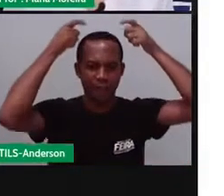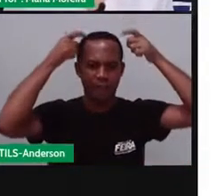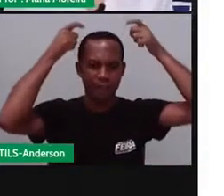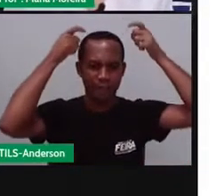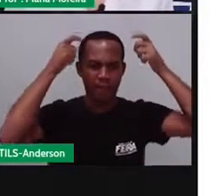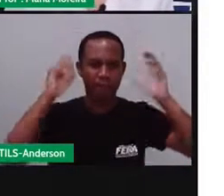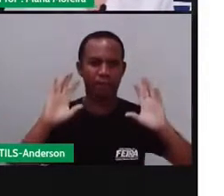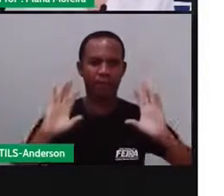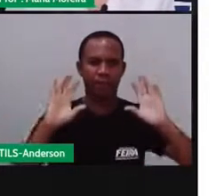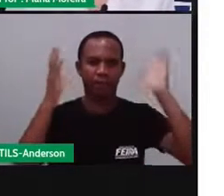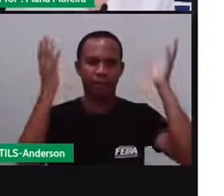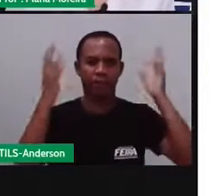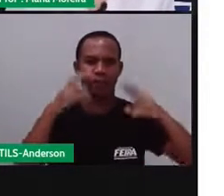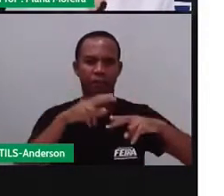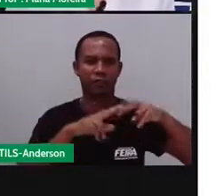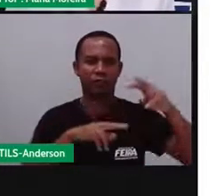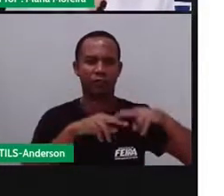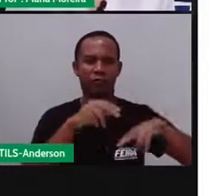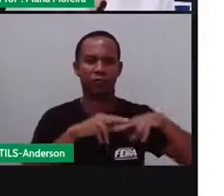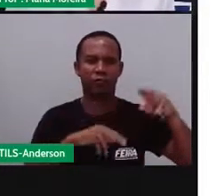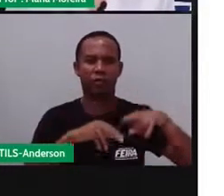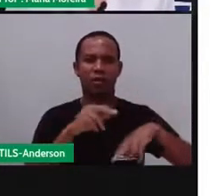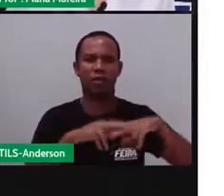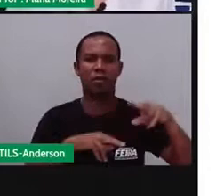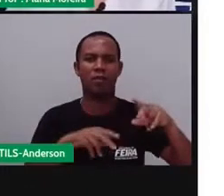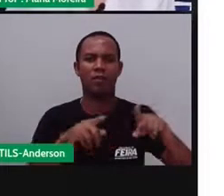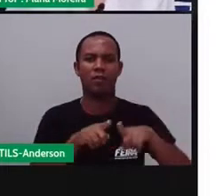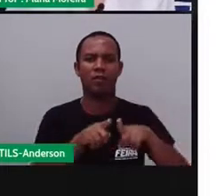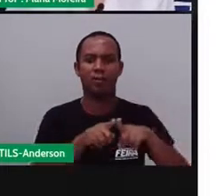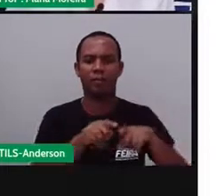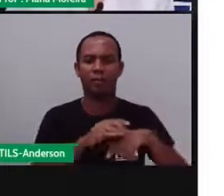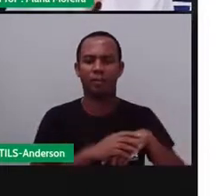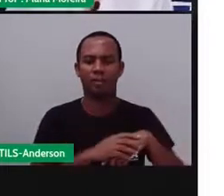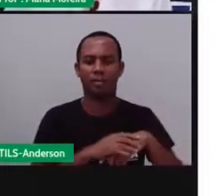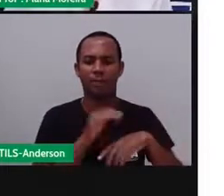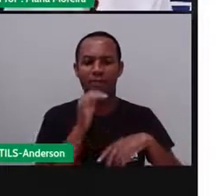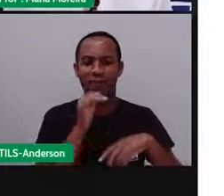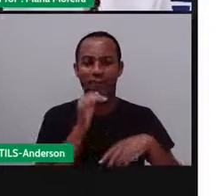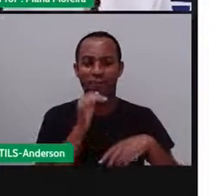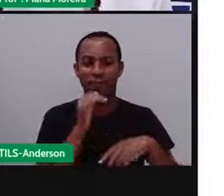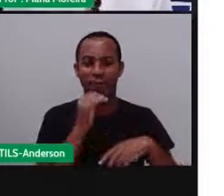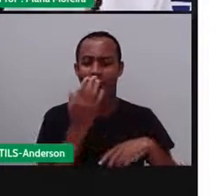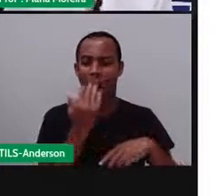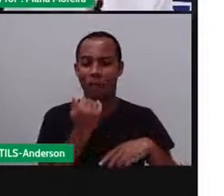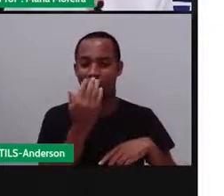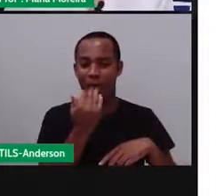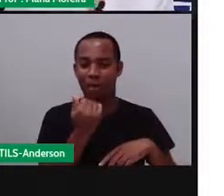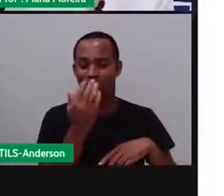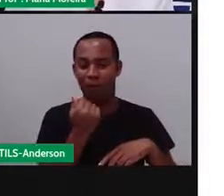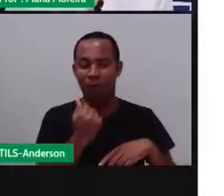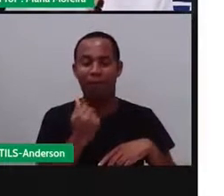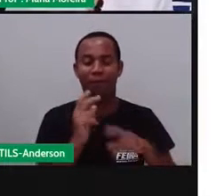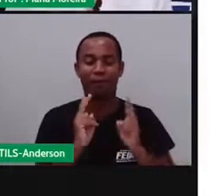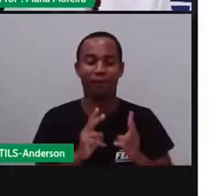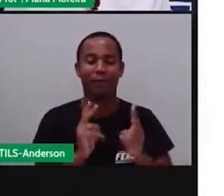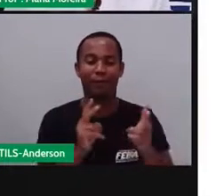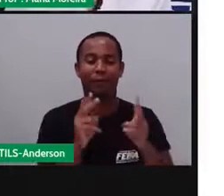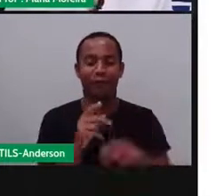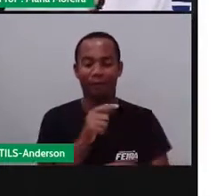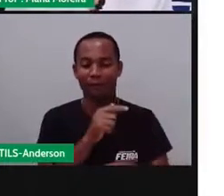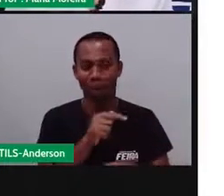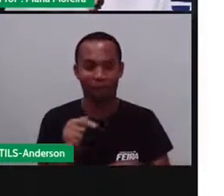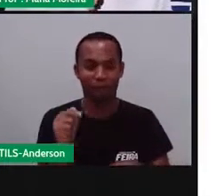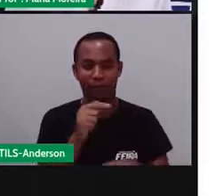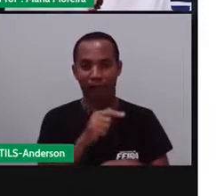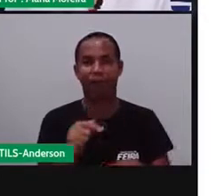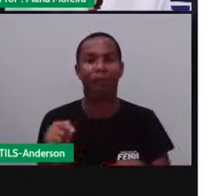juninas, que a gente já falou aqui várias vezes. Anderson estava se queixando que ele não para de comer, porque eu não paro de falar sobre comida essa semana, e que ele